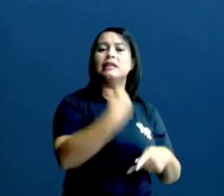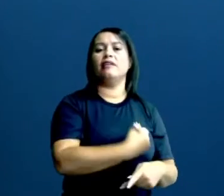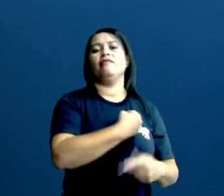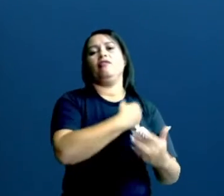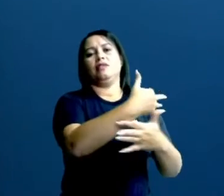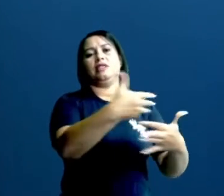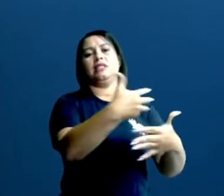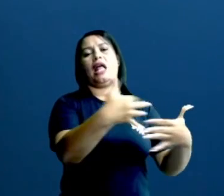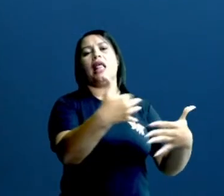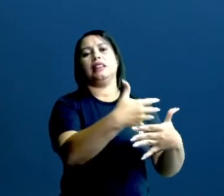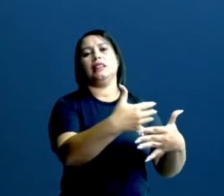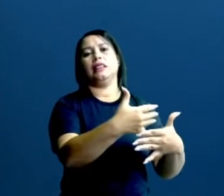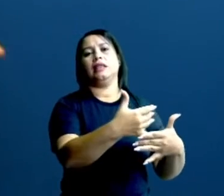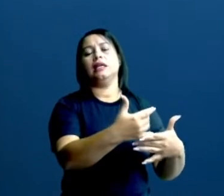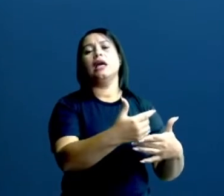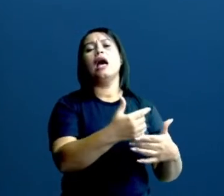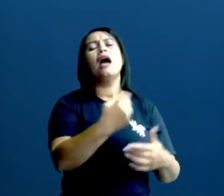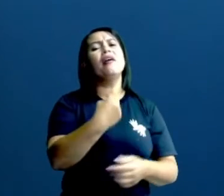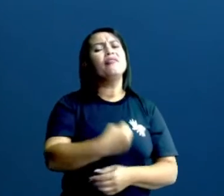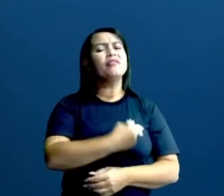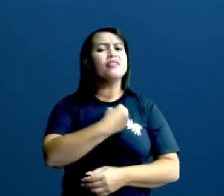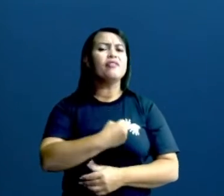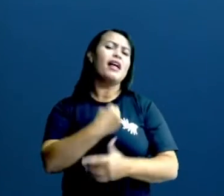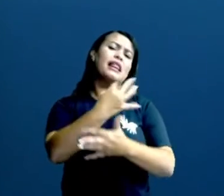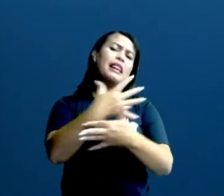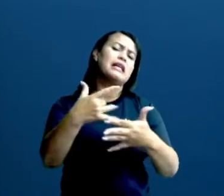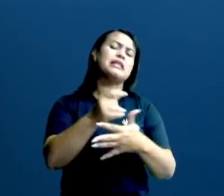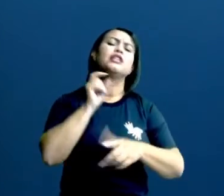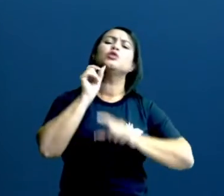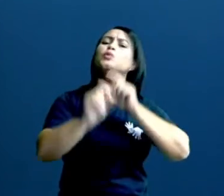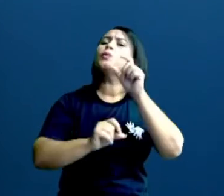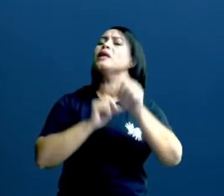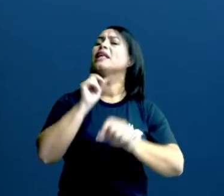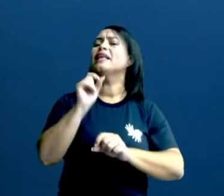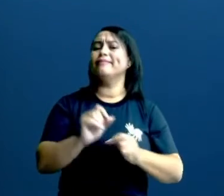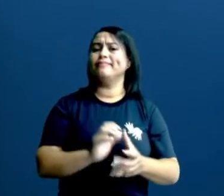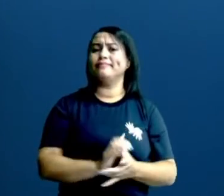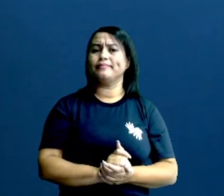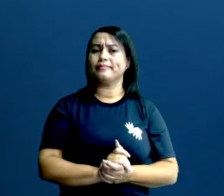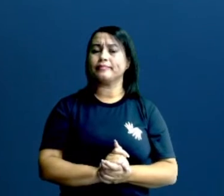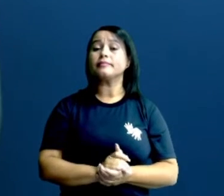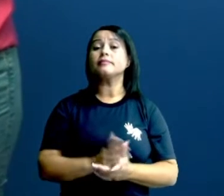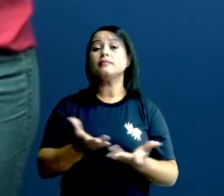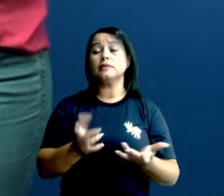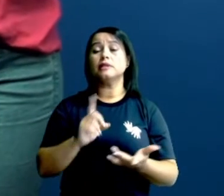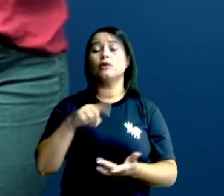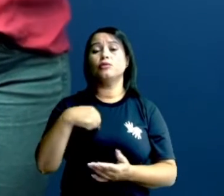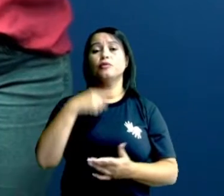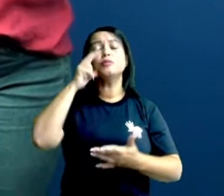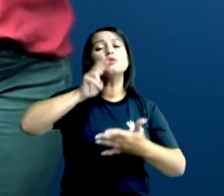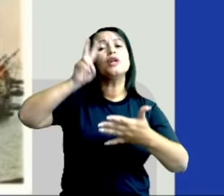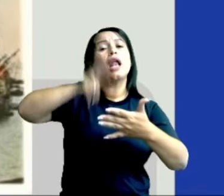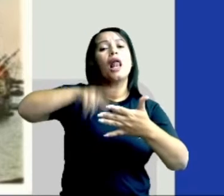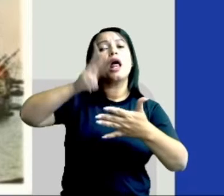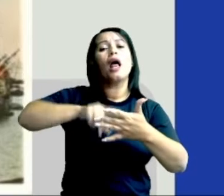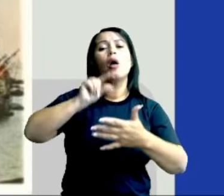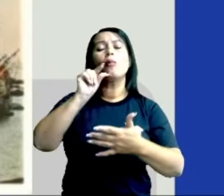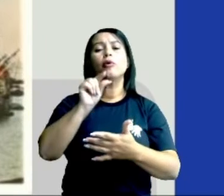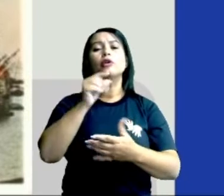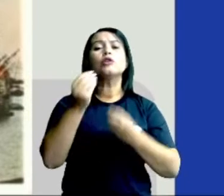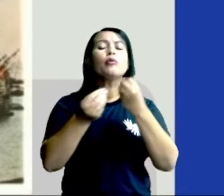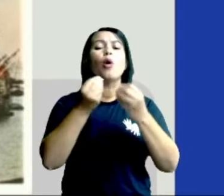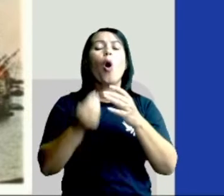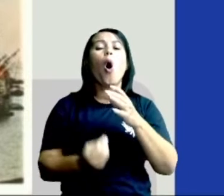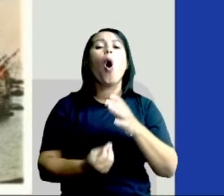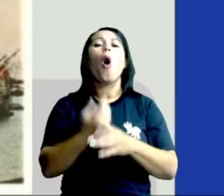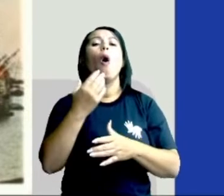nas cidades. E viver nas cidades, o que é cidade? Né? E aí a gente vai ler um pouquinho, né, sobre as origens